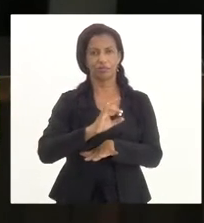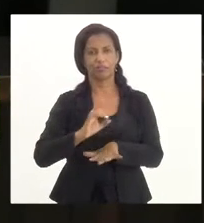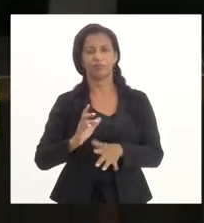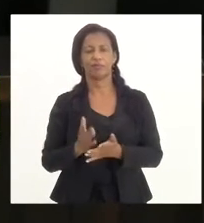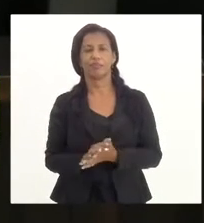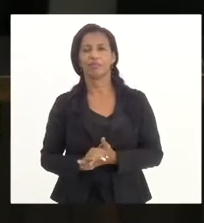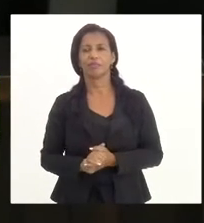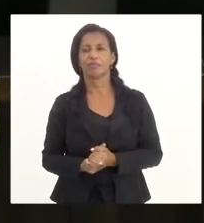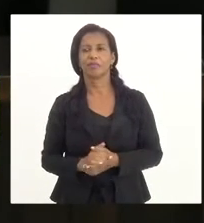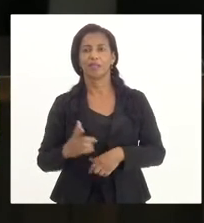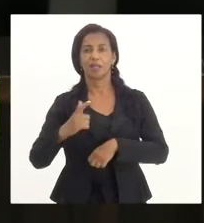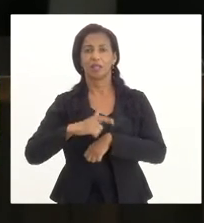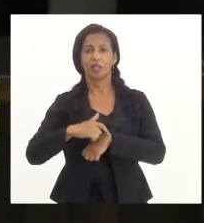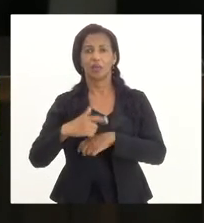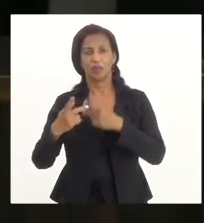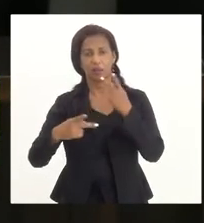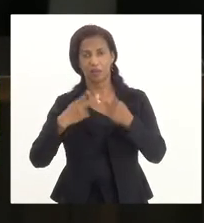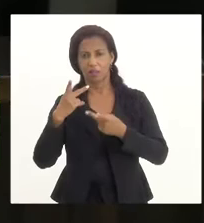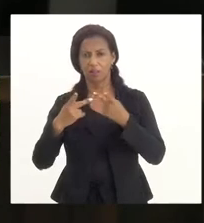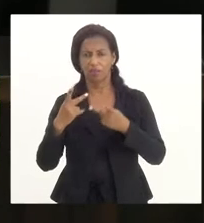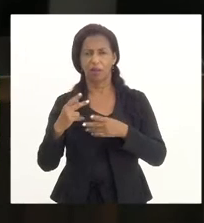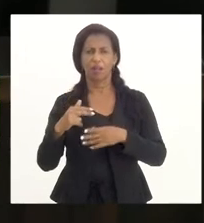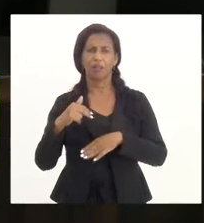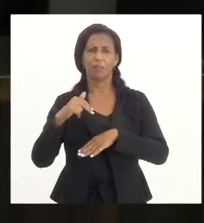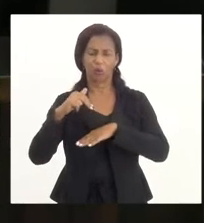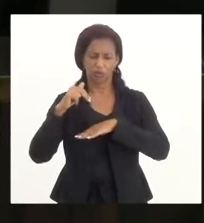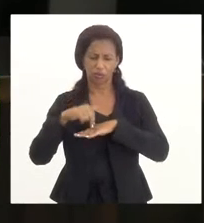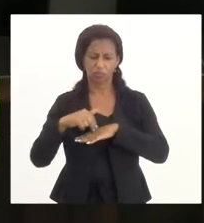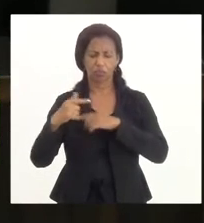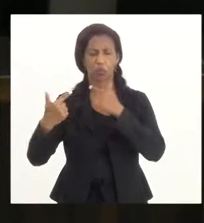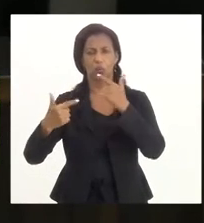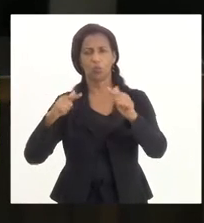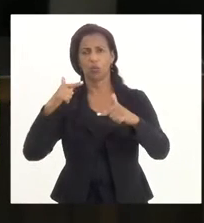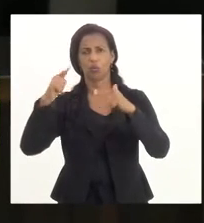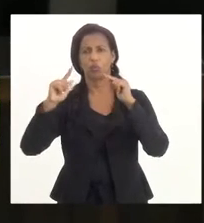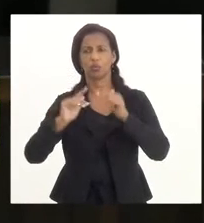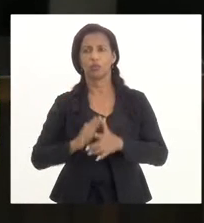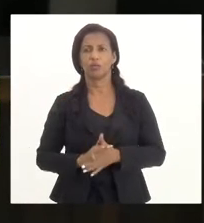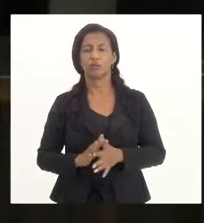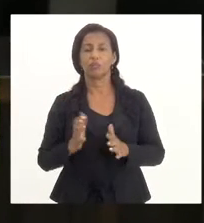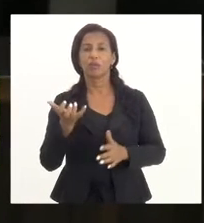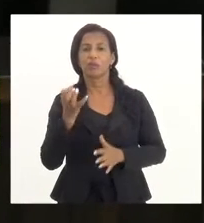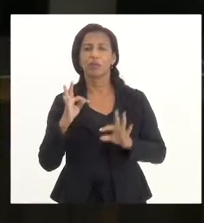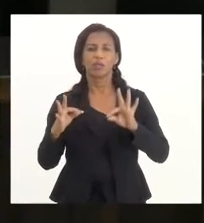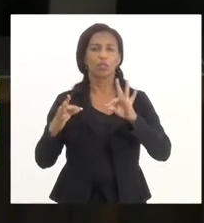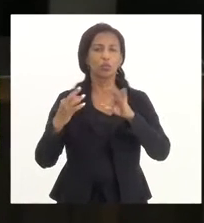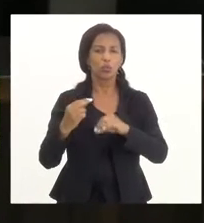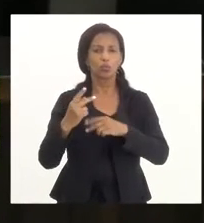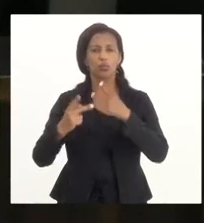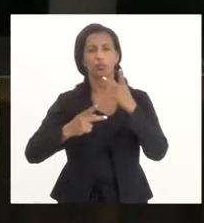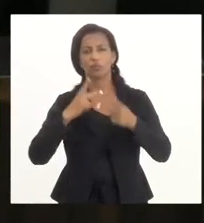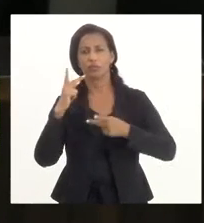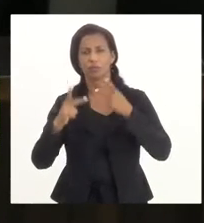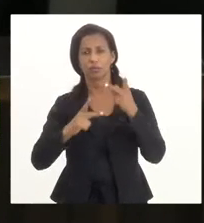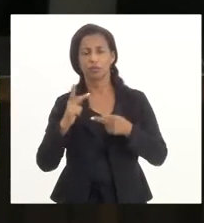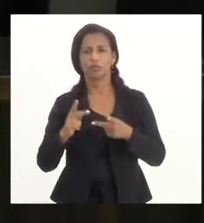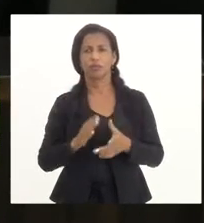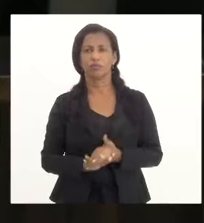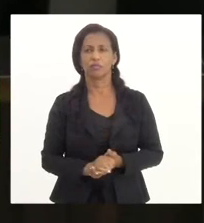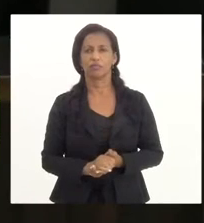cada um na hora da aula da palavra pode levantar outras mas eu queria que tudo que fosse levantada